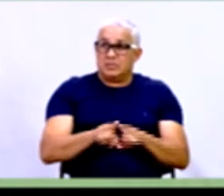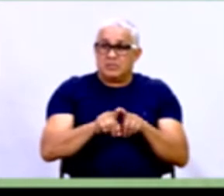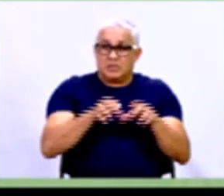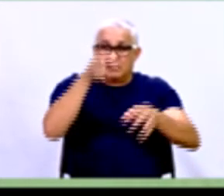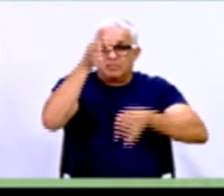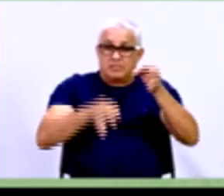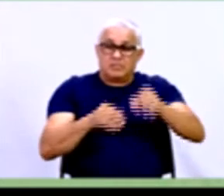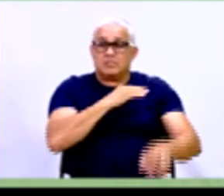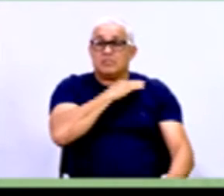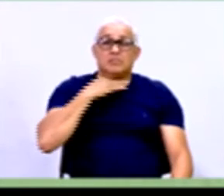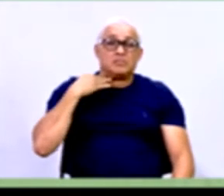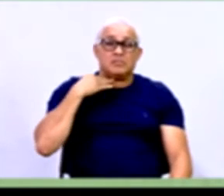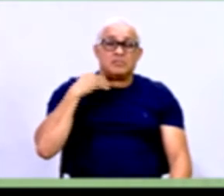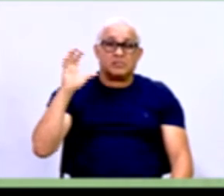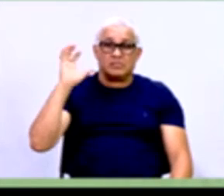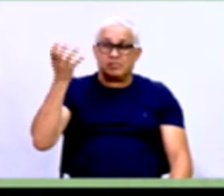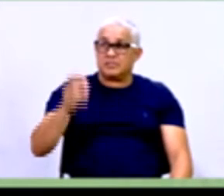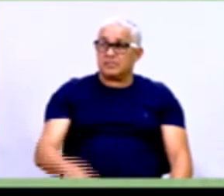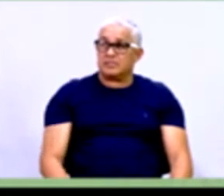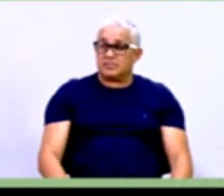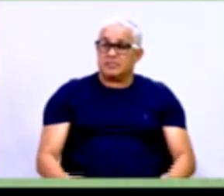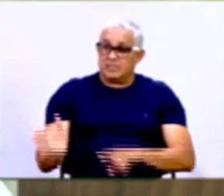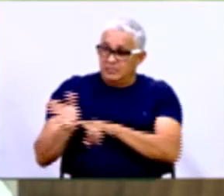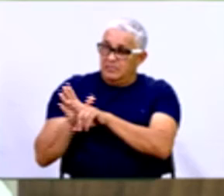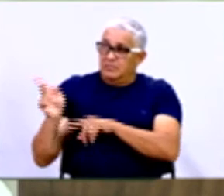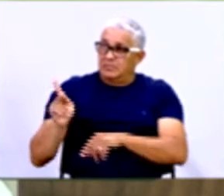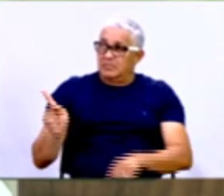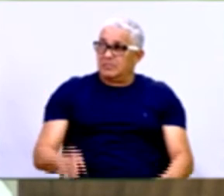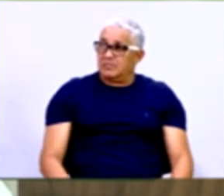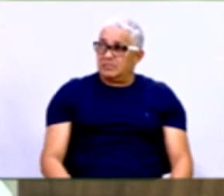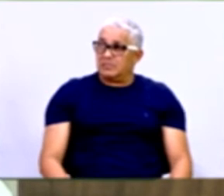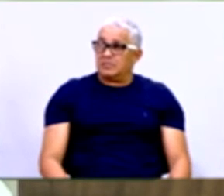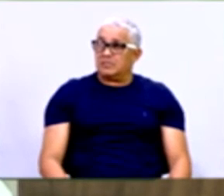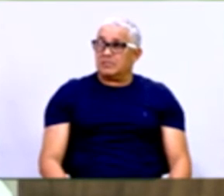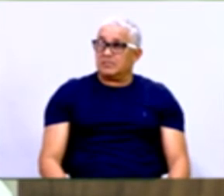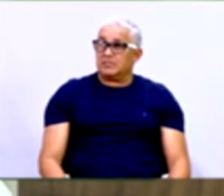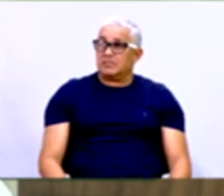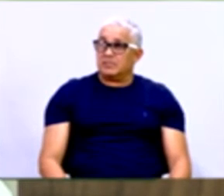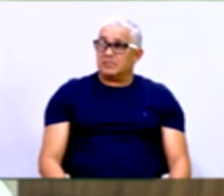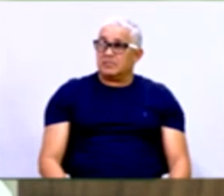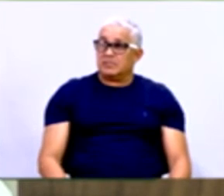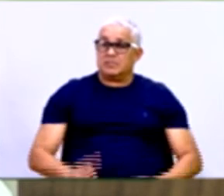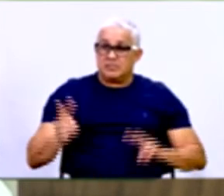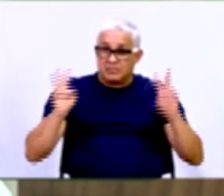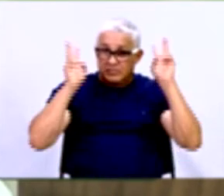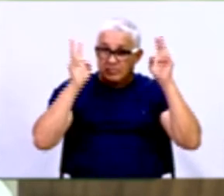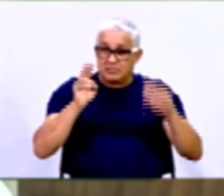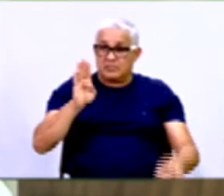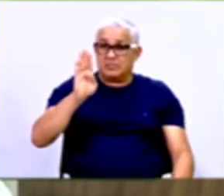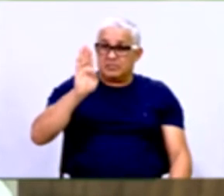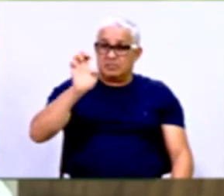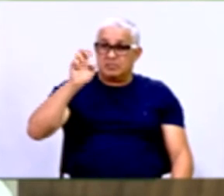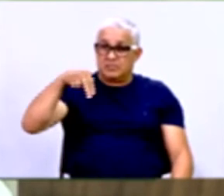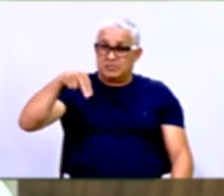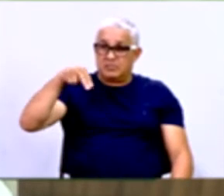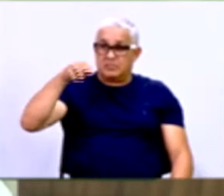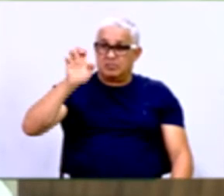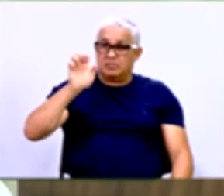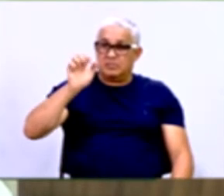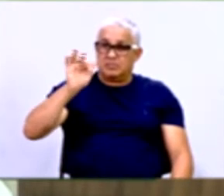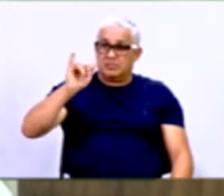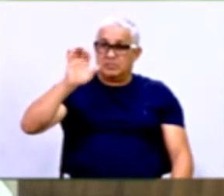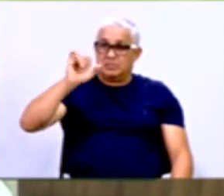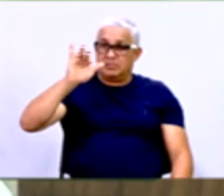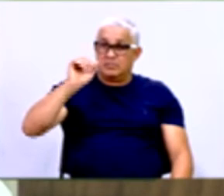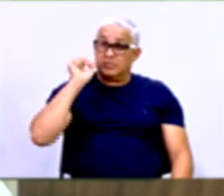morte acidentária. Pois não, professor? É interessante ressaltar também que o valor desse benefício, se o beneficiário falecer,